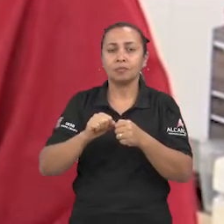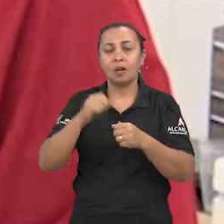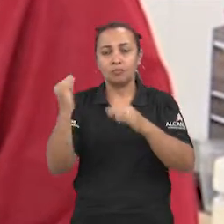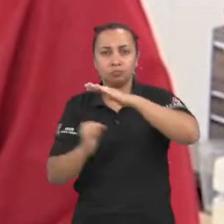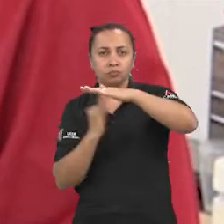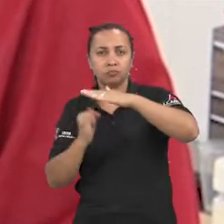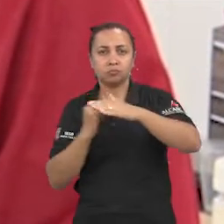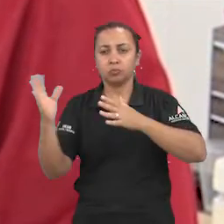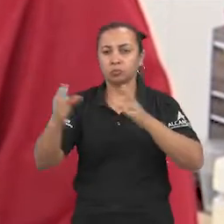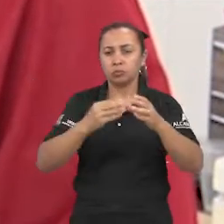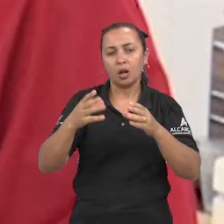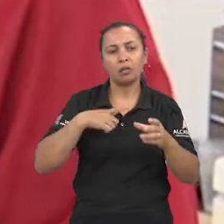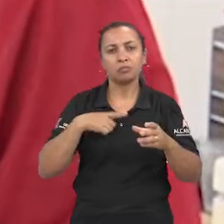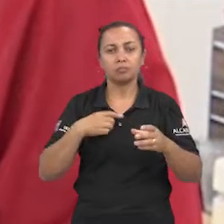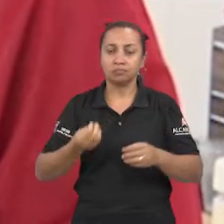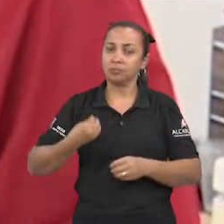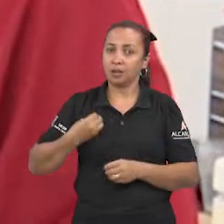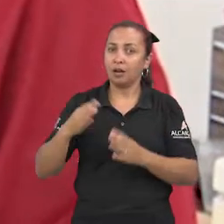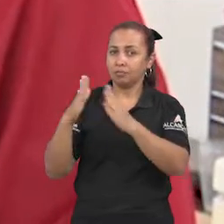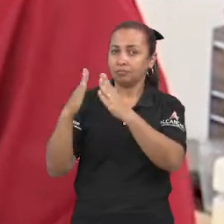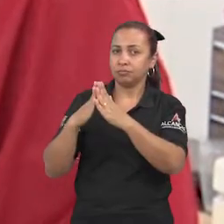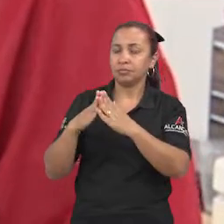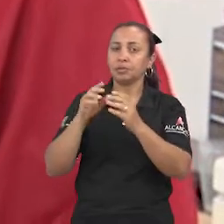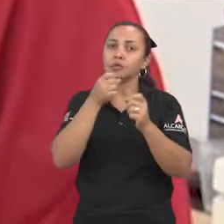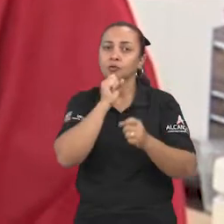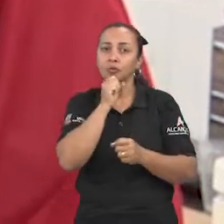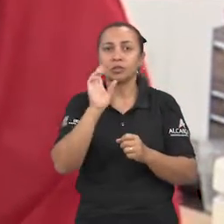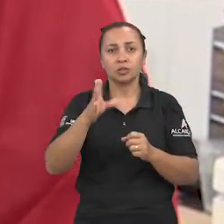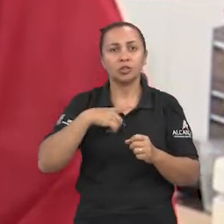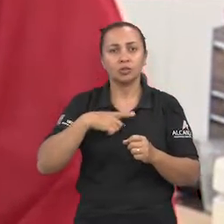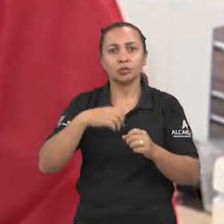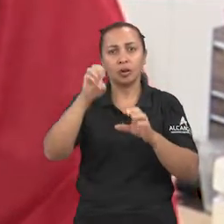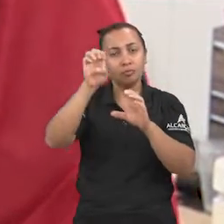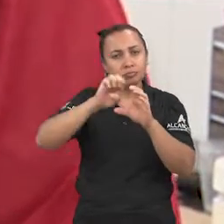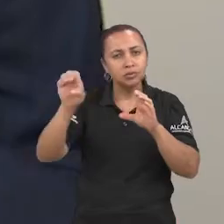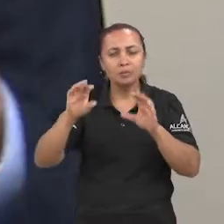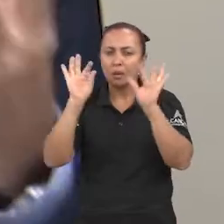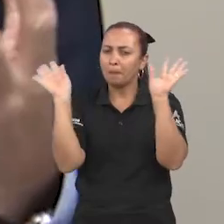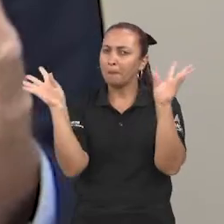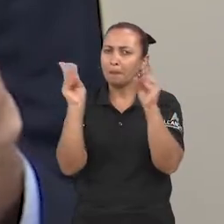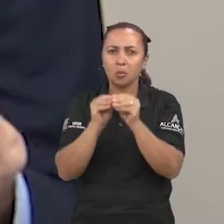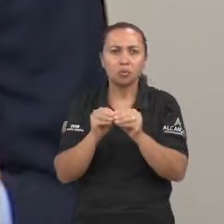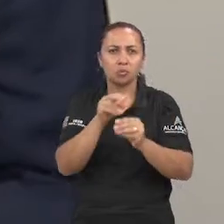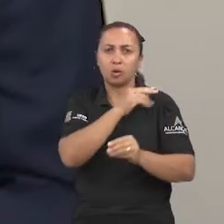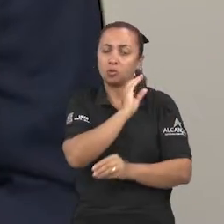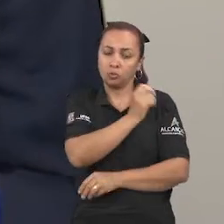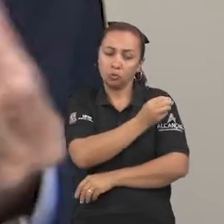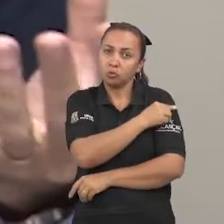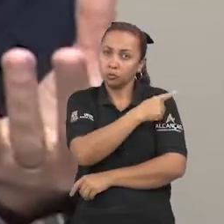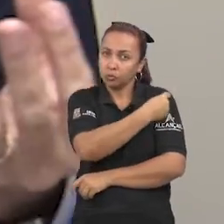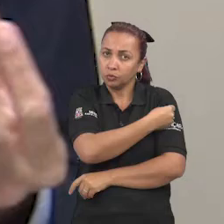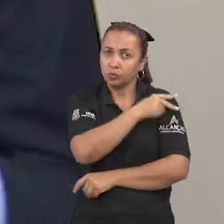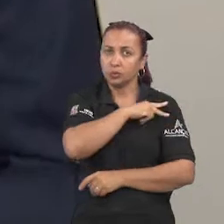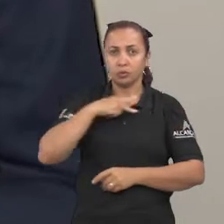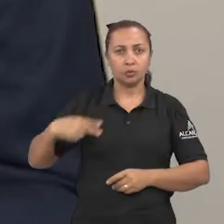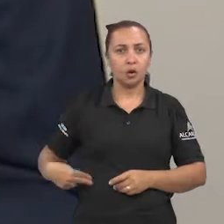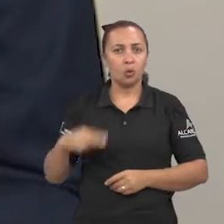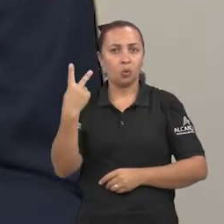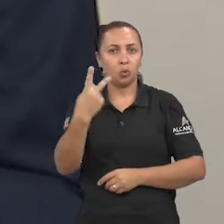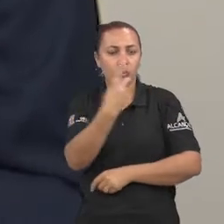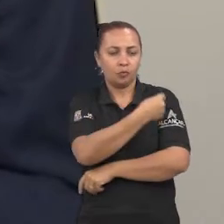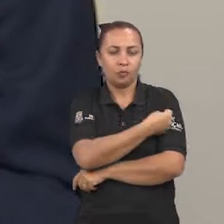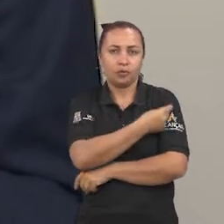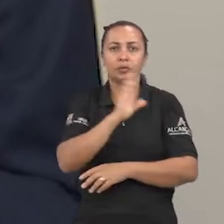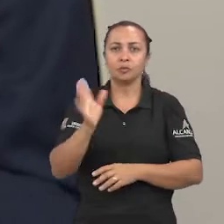tivessem completado o esquema vacinal completo da Coronavac, que nesse caso são com duas doses. Então o estudo foi identificar se a vacina era